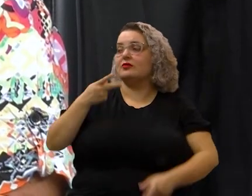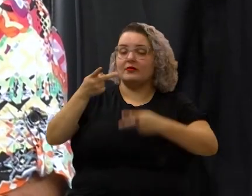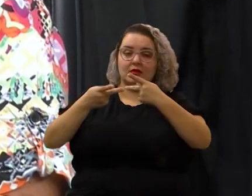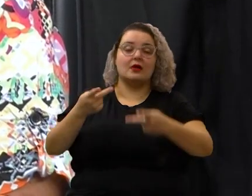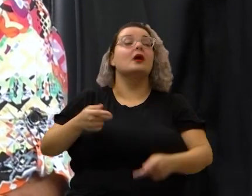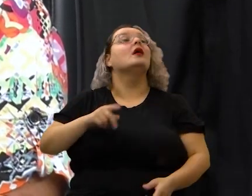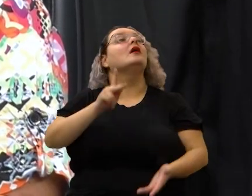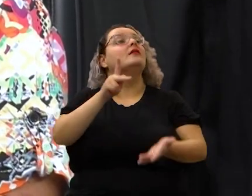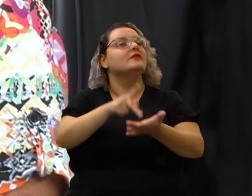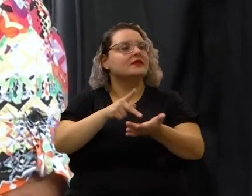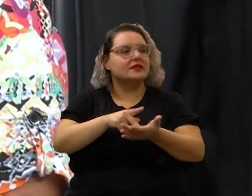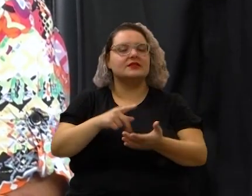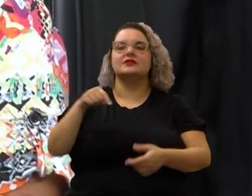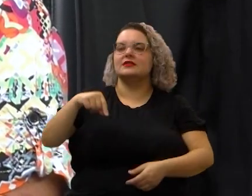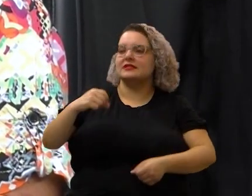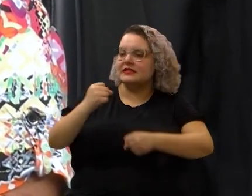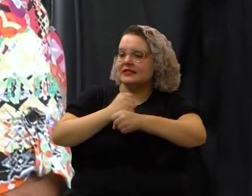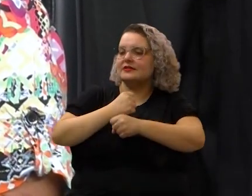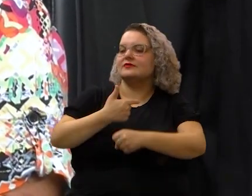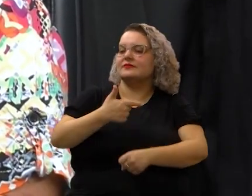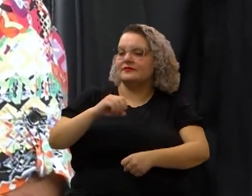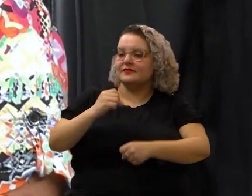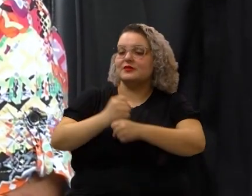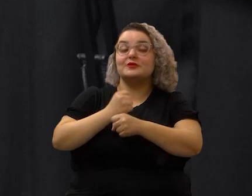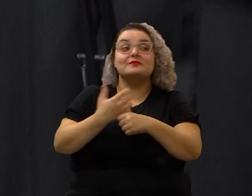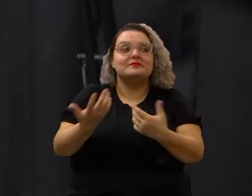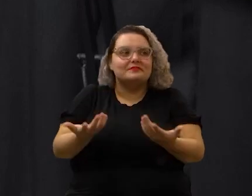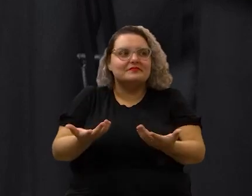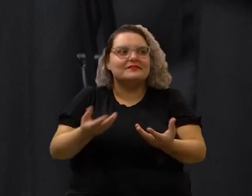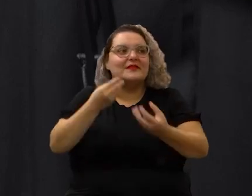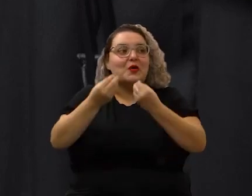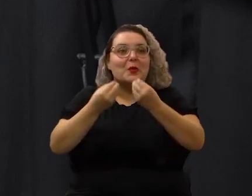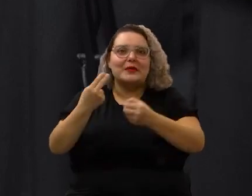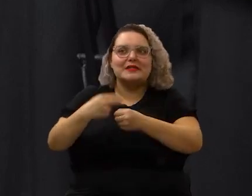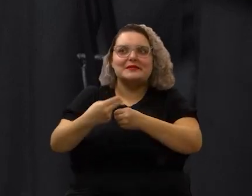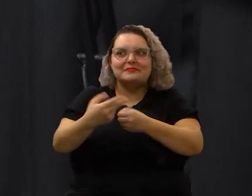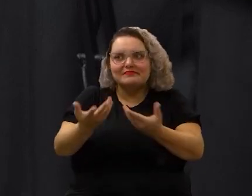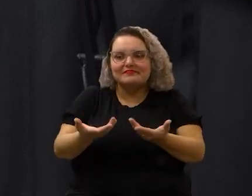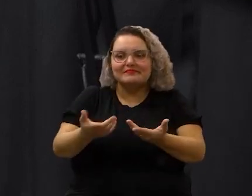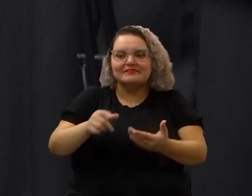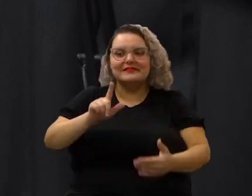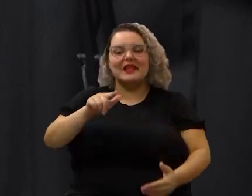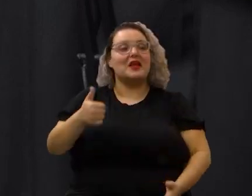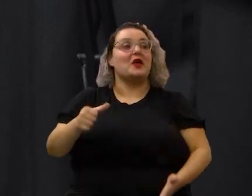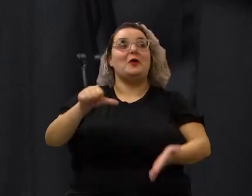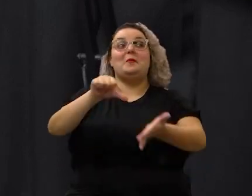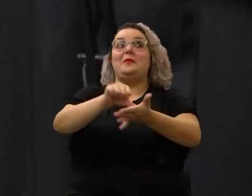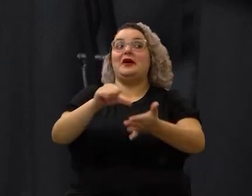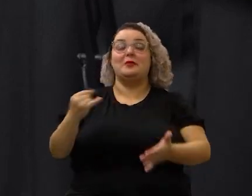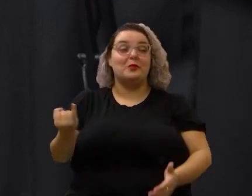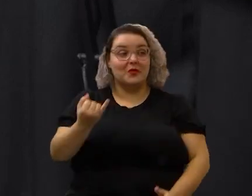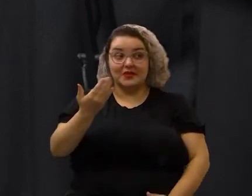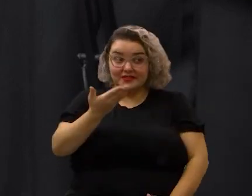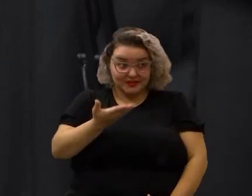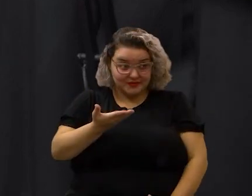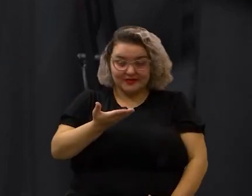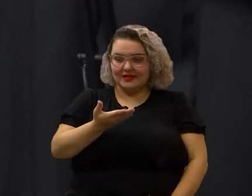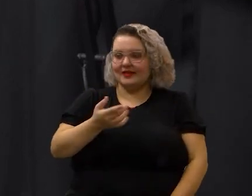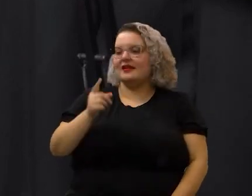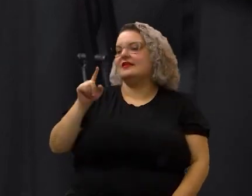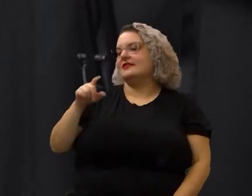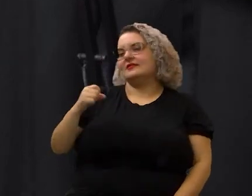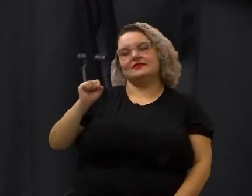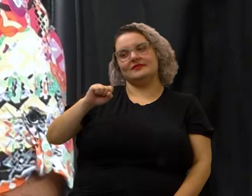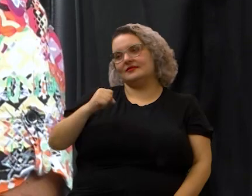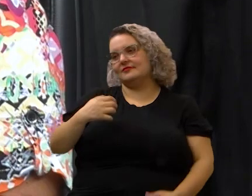verdade. 2003. Esse ano É. fez 20 anos. E aí, como que tem? Então, a Unicamp, digamos assim, ela é uma célula super importante para você,